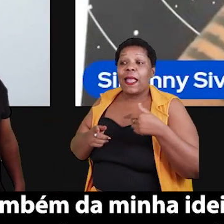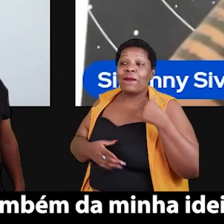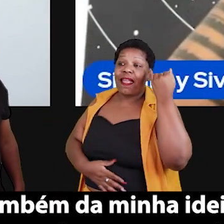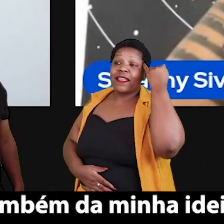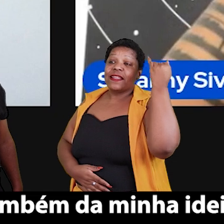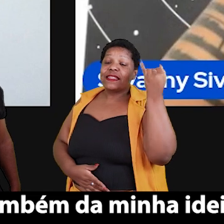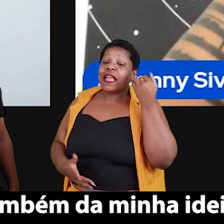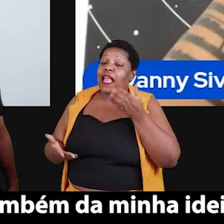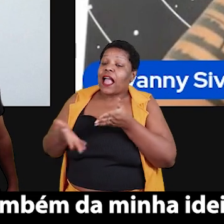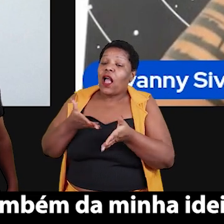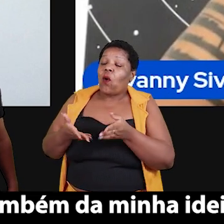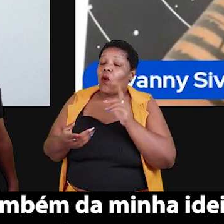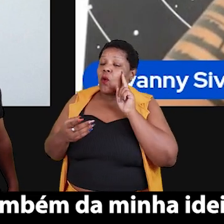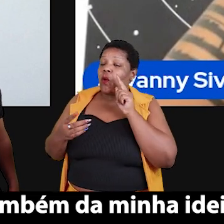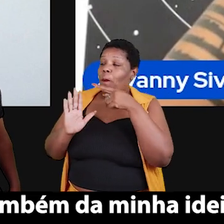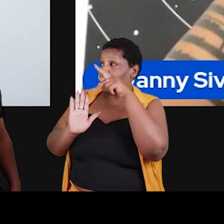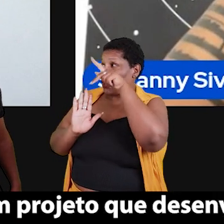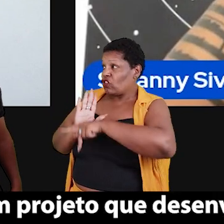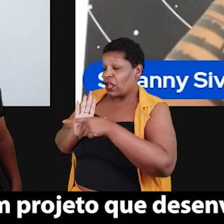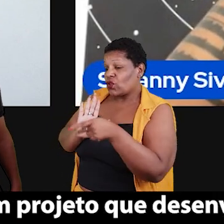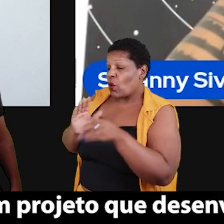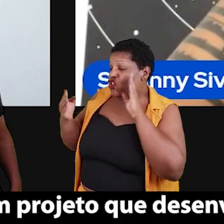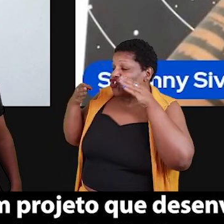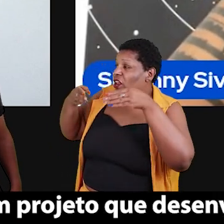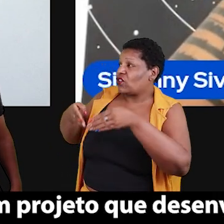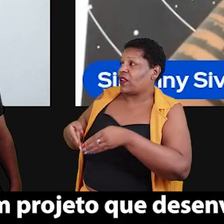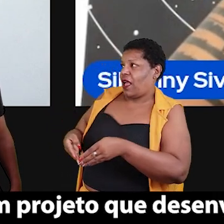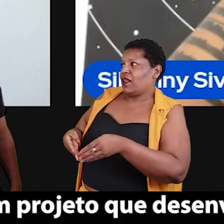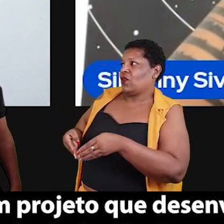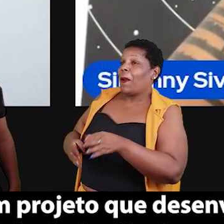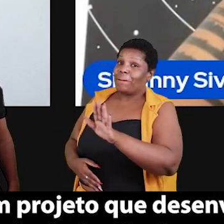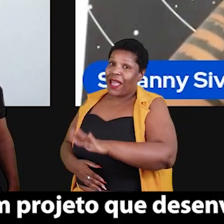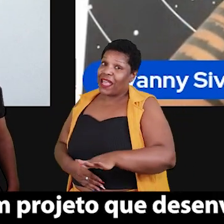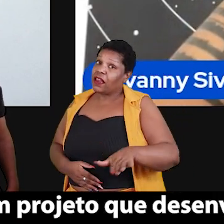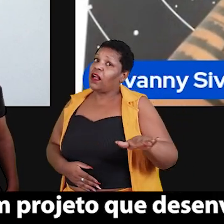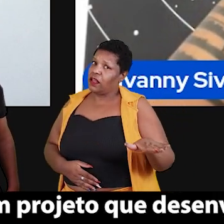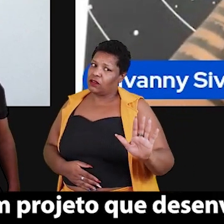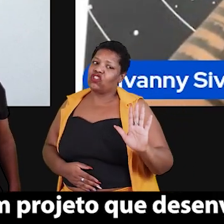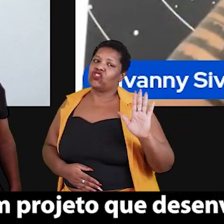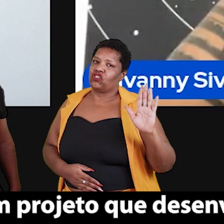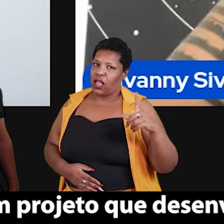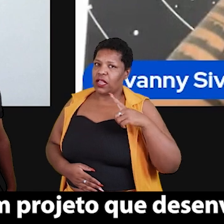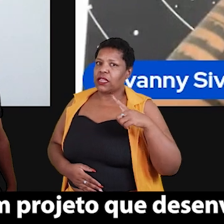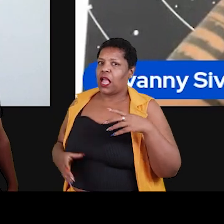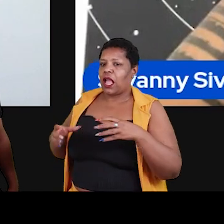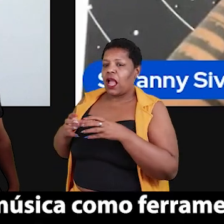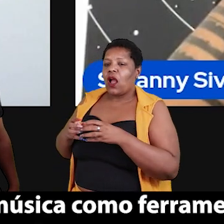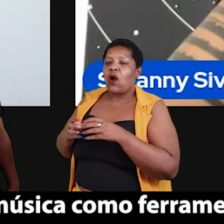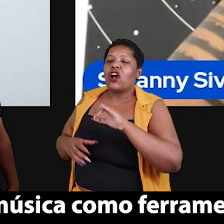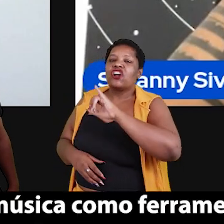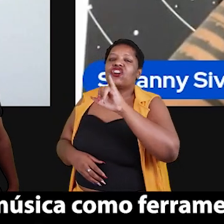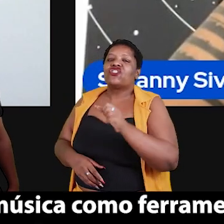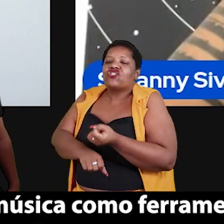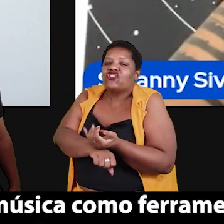ideia em relação a um projeto para as crianças, né? Eu já tenho um projeto que desenvolvo na comunidade do Jardim Pantanal,